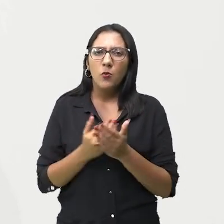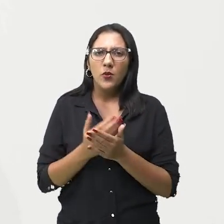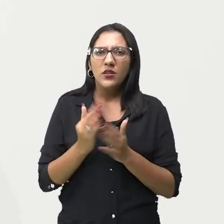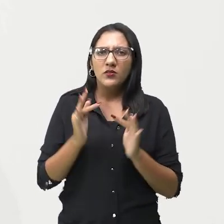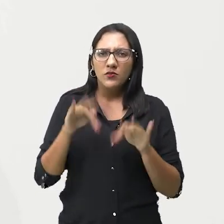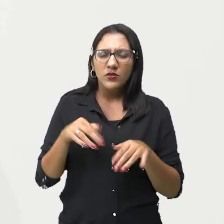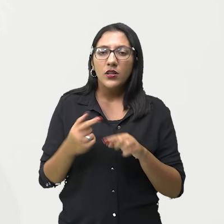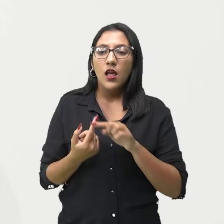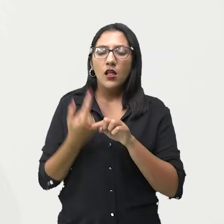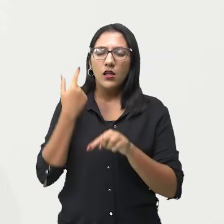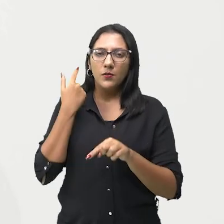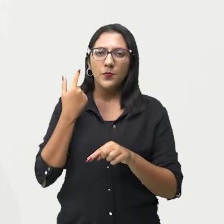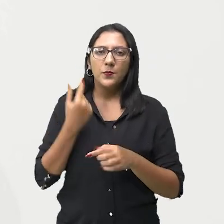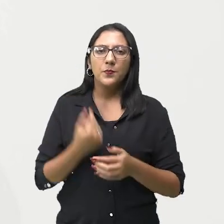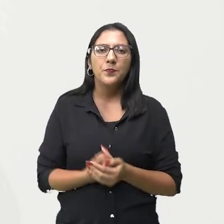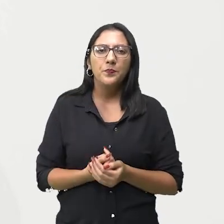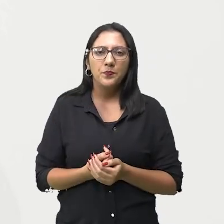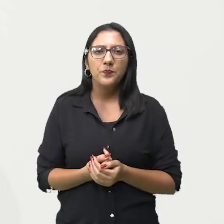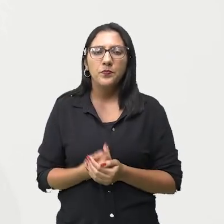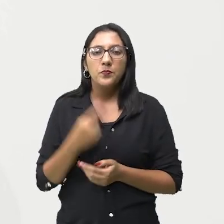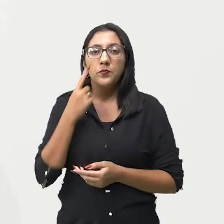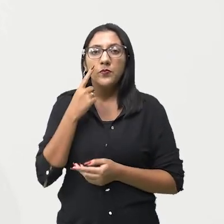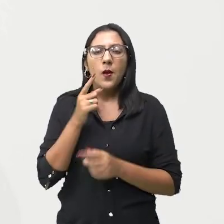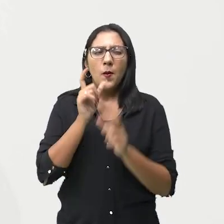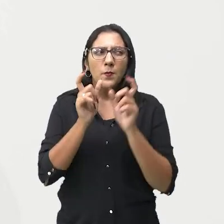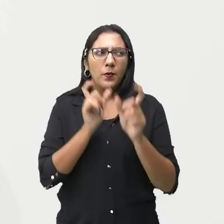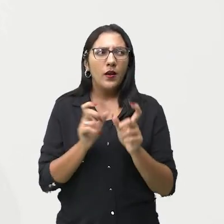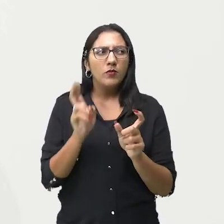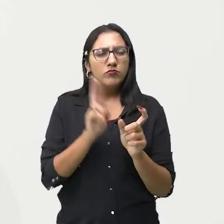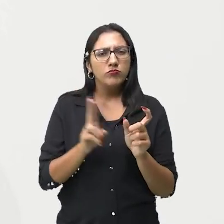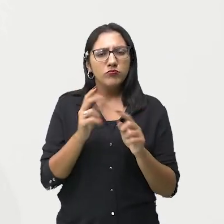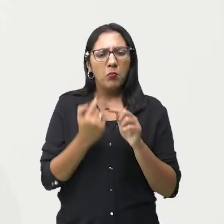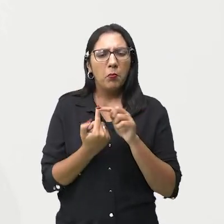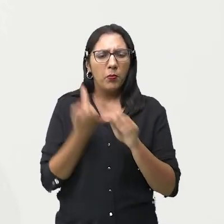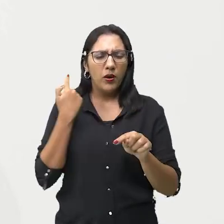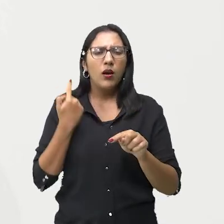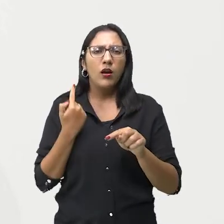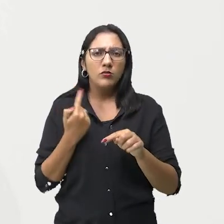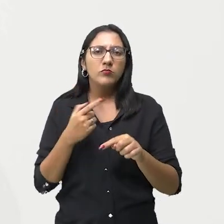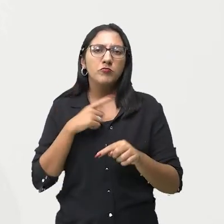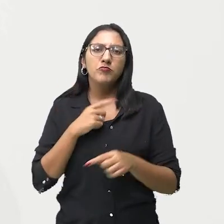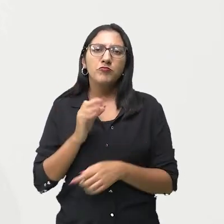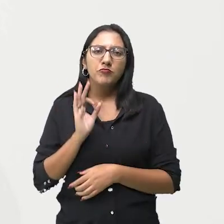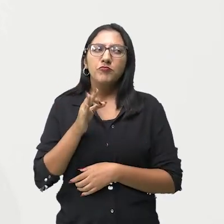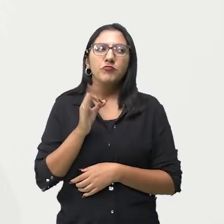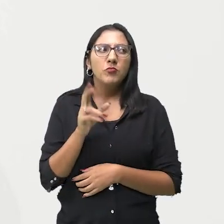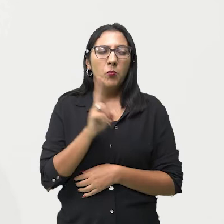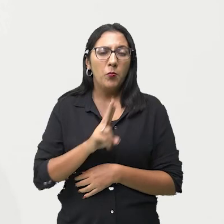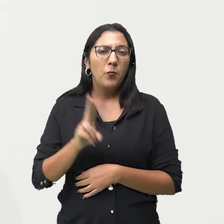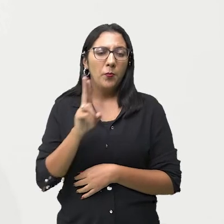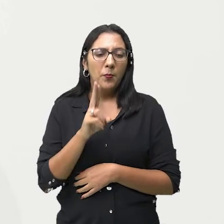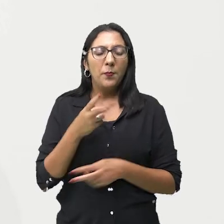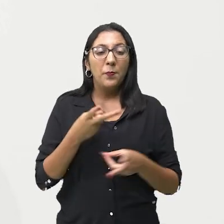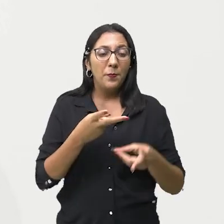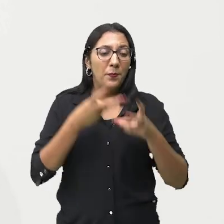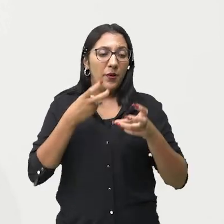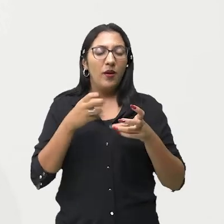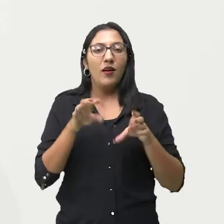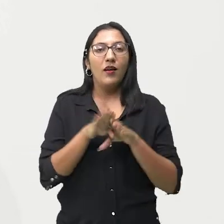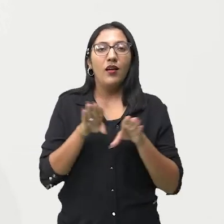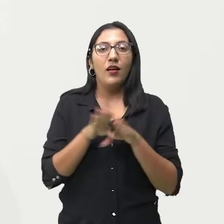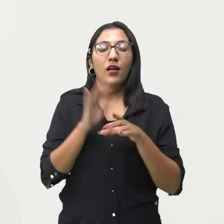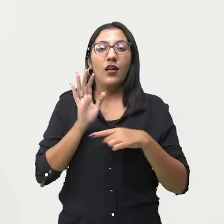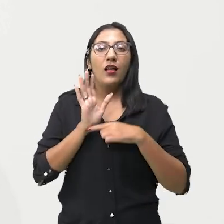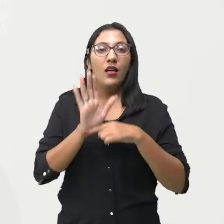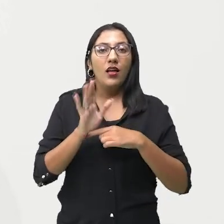no caso aqui, quando ele fala esse verbo do passado, ele fala justamente para demonstrar e para se